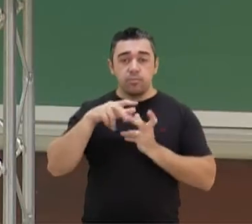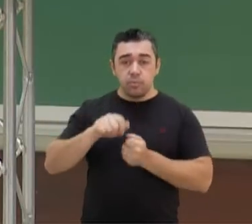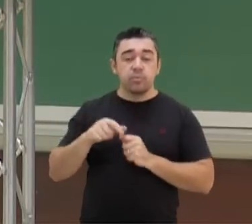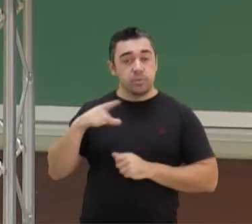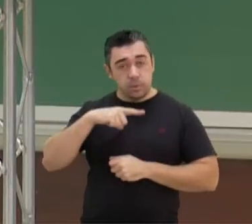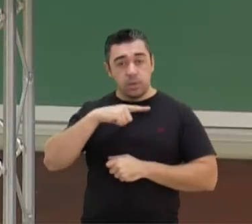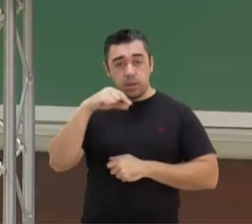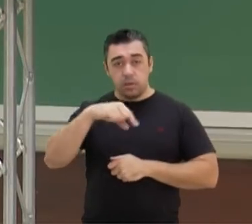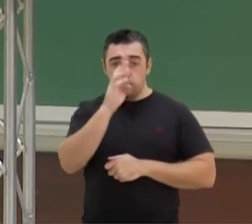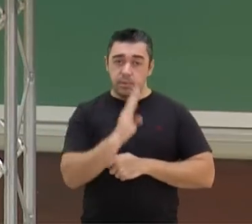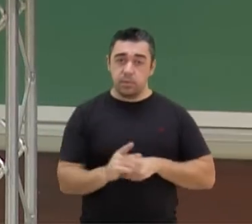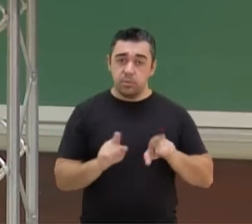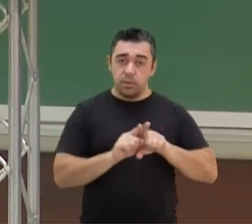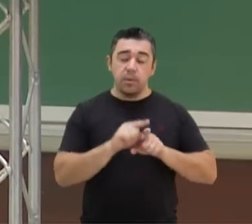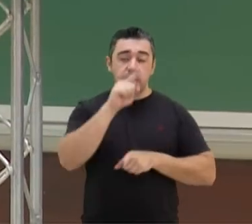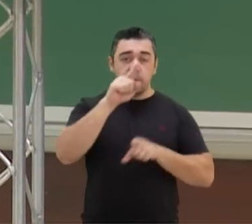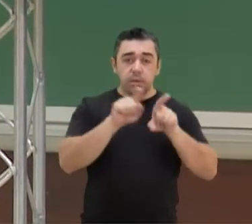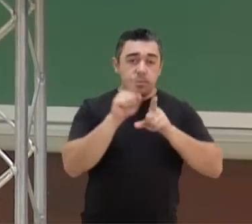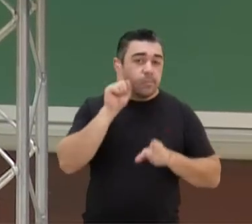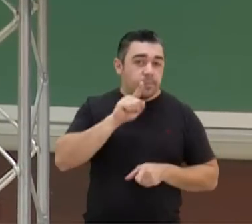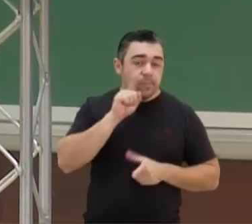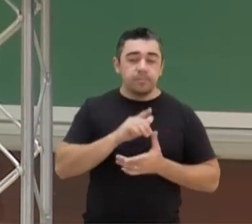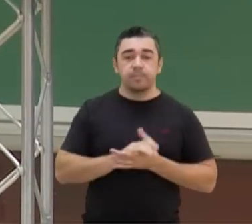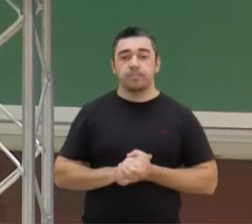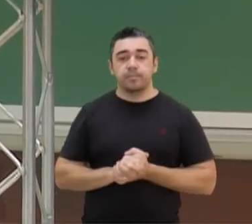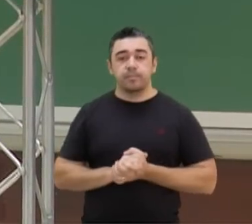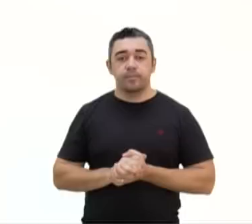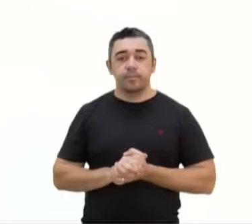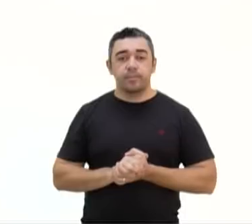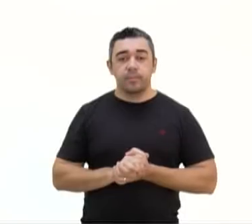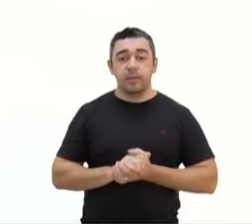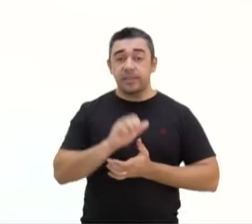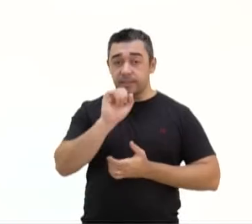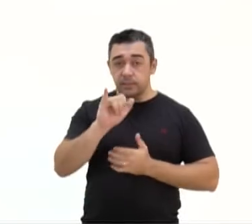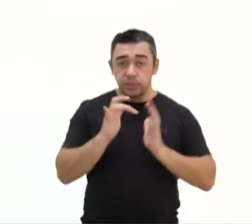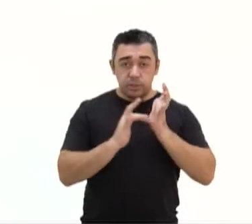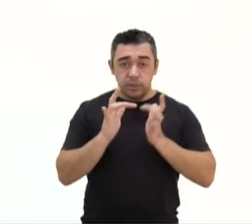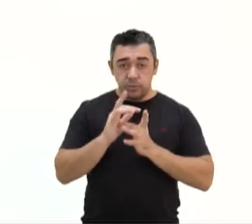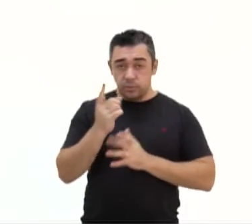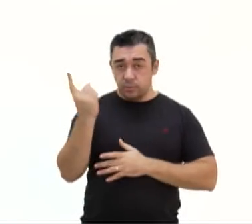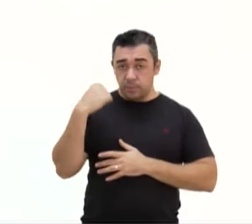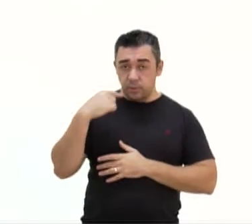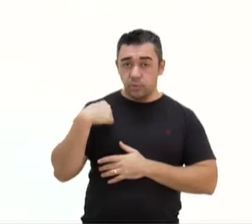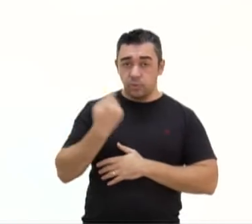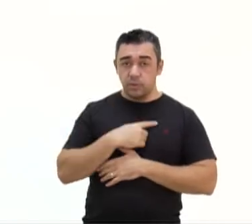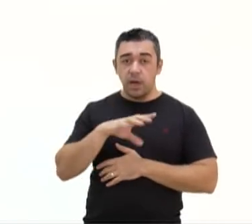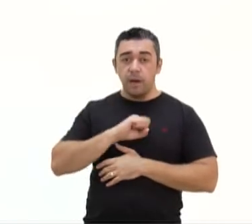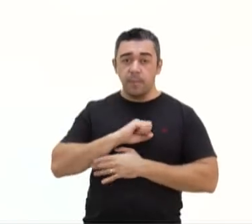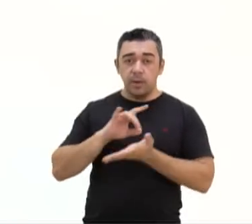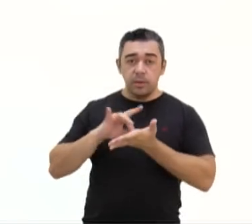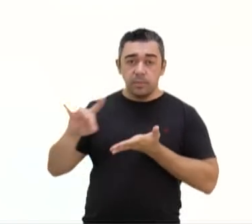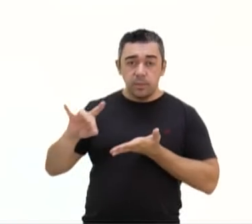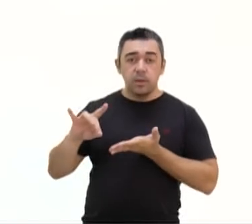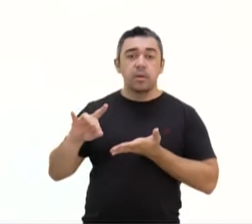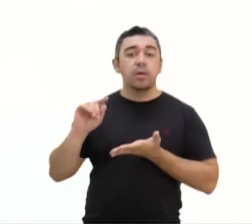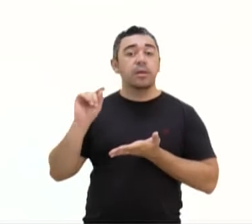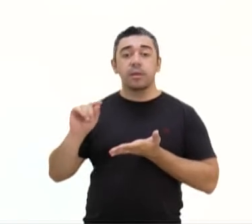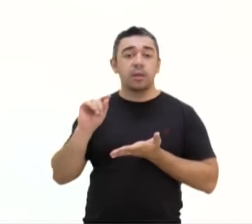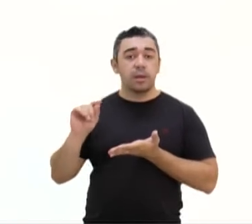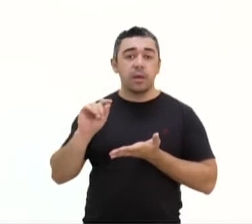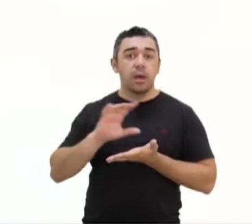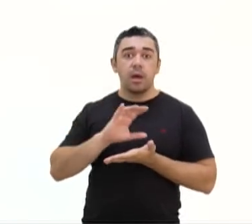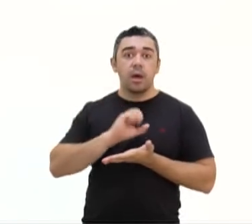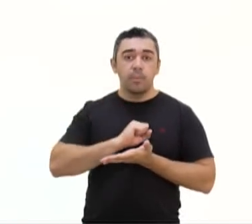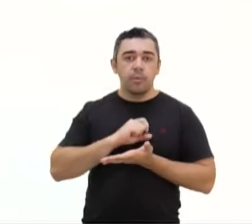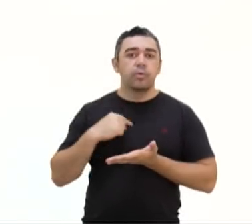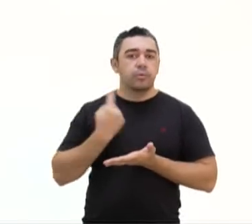Brasil, muitos nos Estados Unidos. Se Jesus nos recomendou amar os inimigos, imagine que imenso